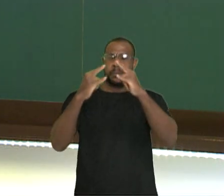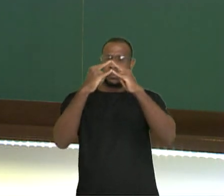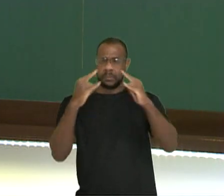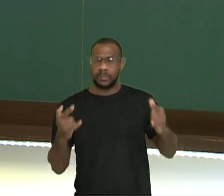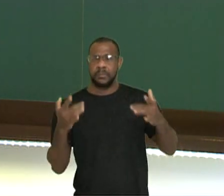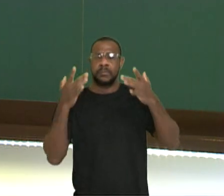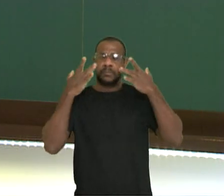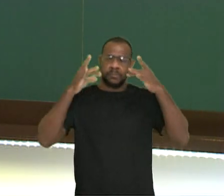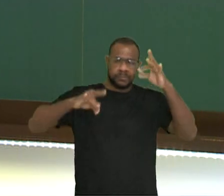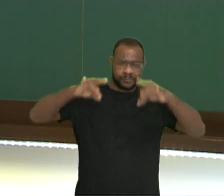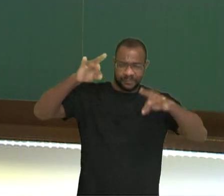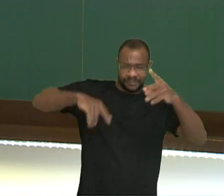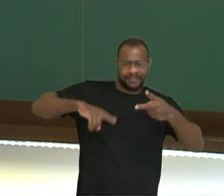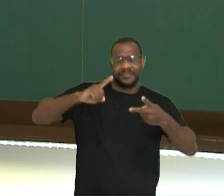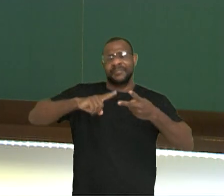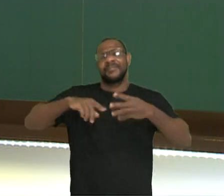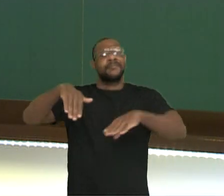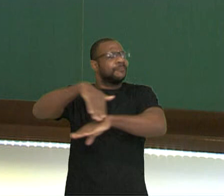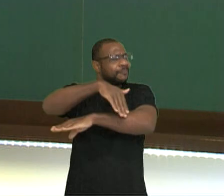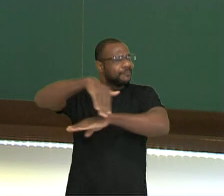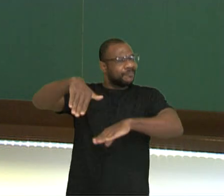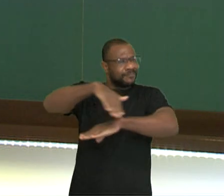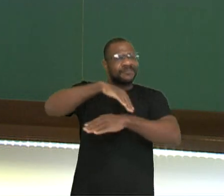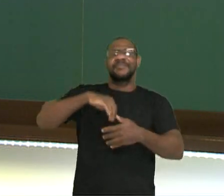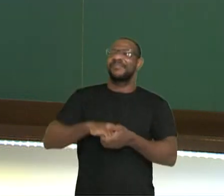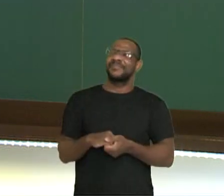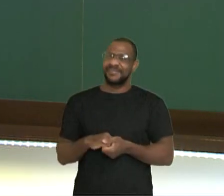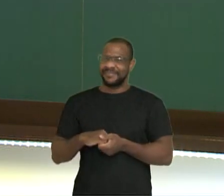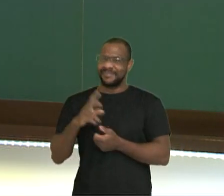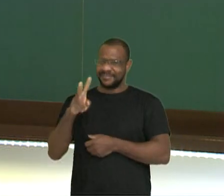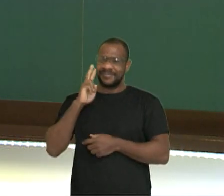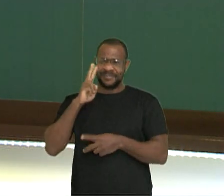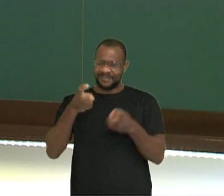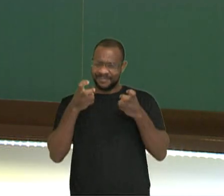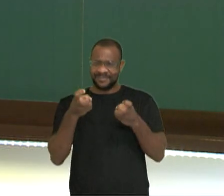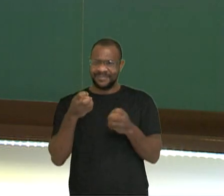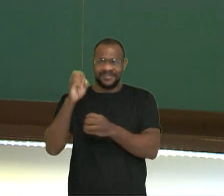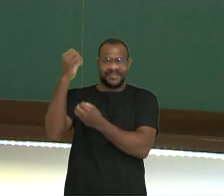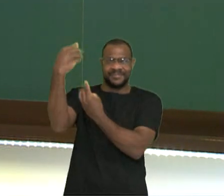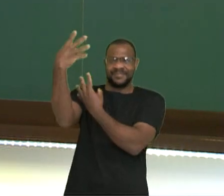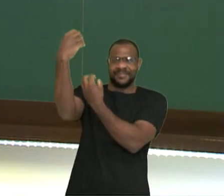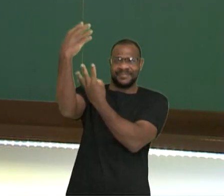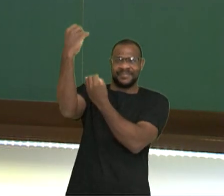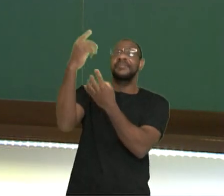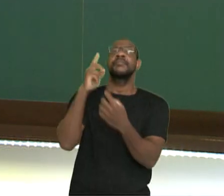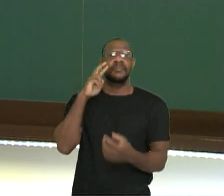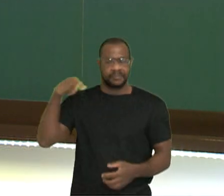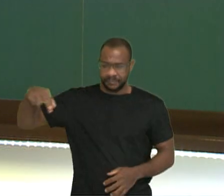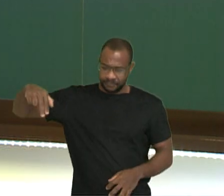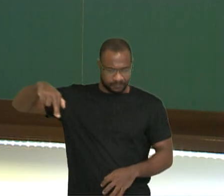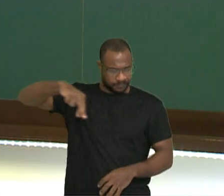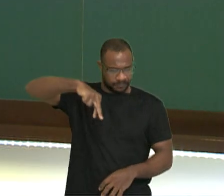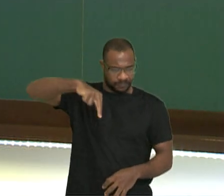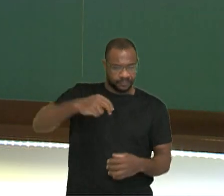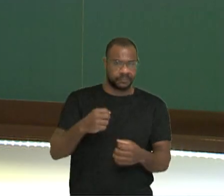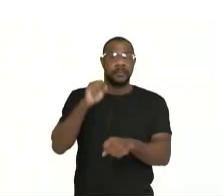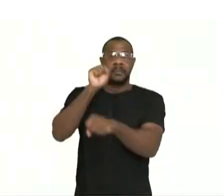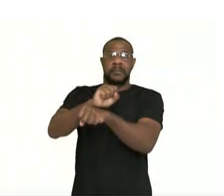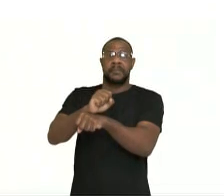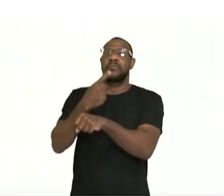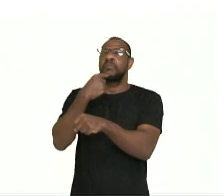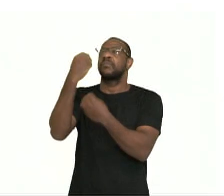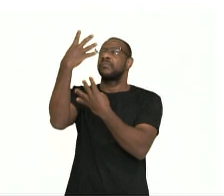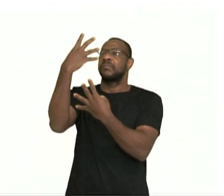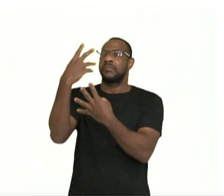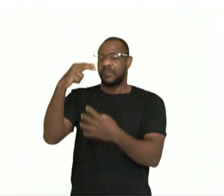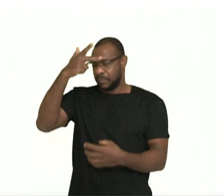aí já veio, né, nas grandes cidades, viu ali nos semáforos as pessoas fazendo malabarismo. Então é